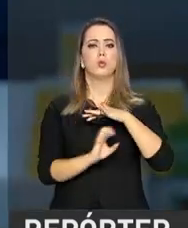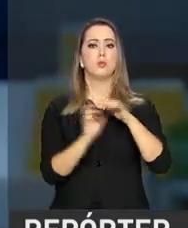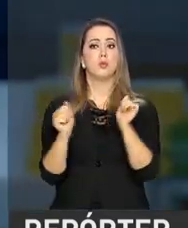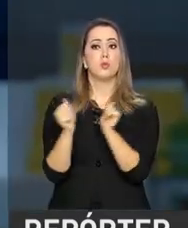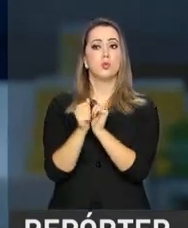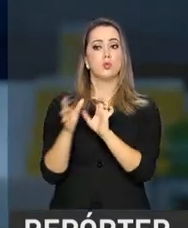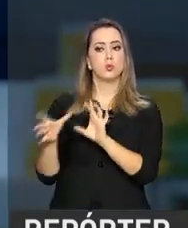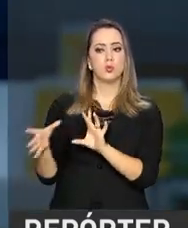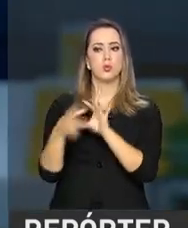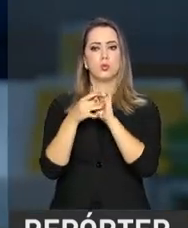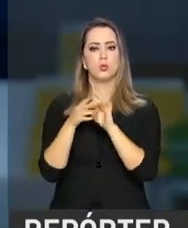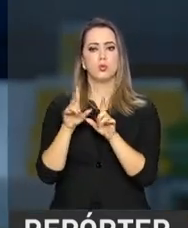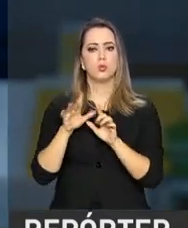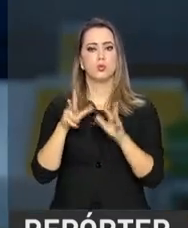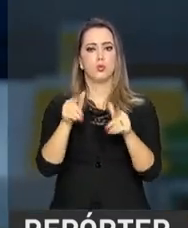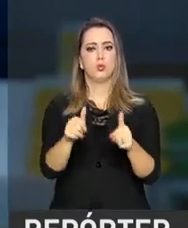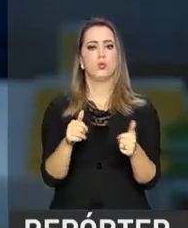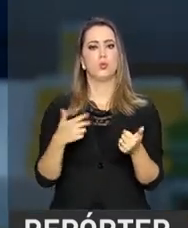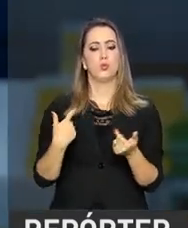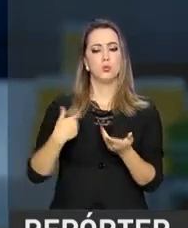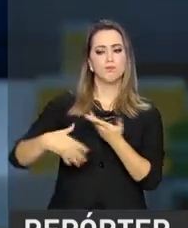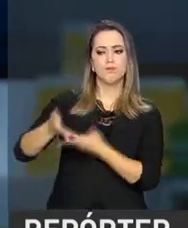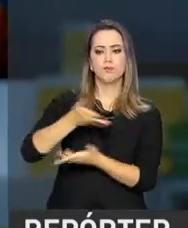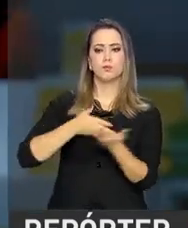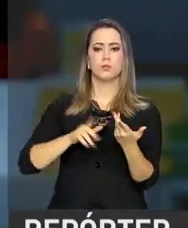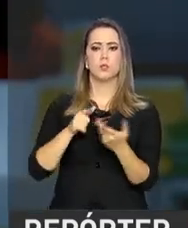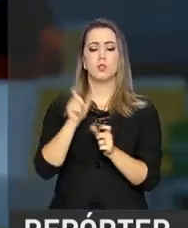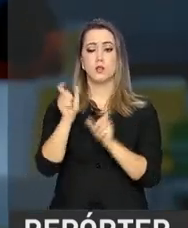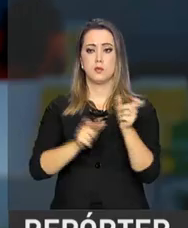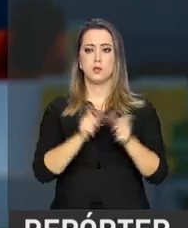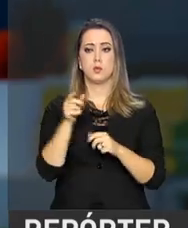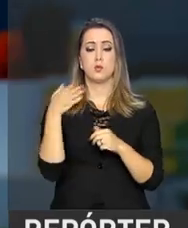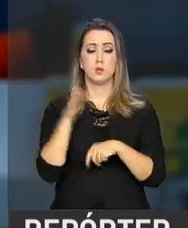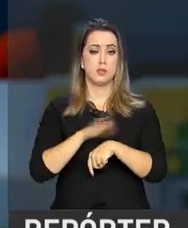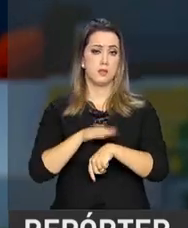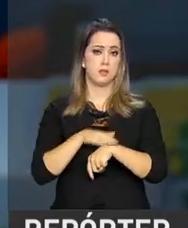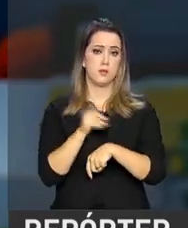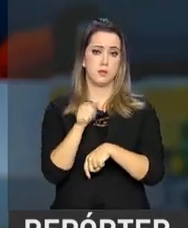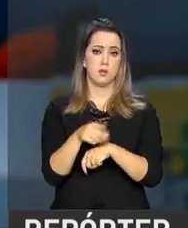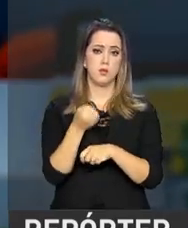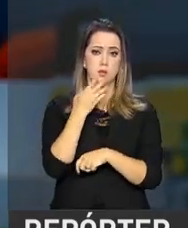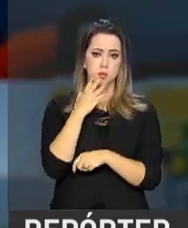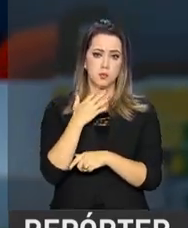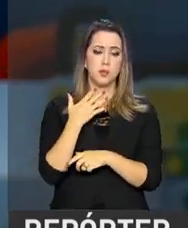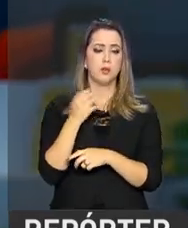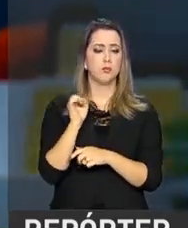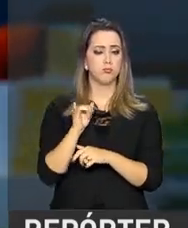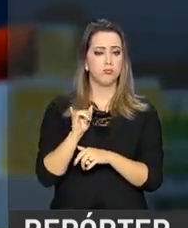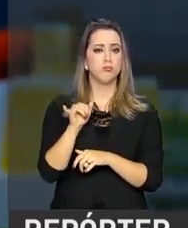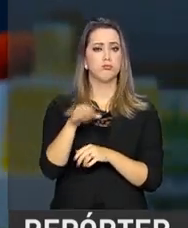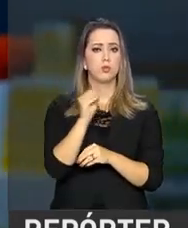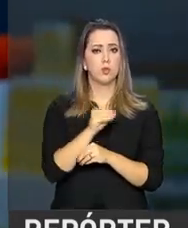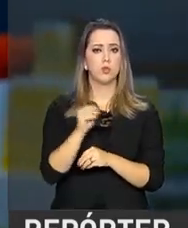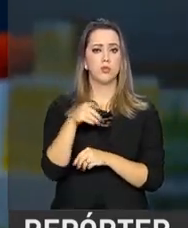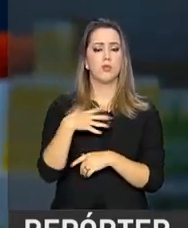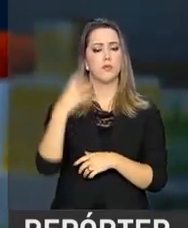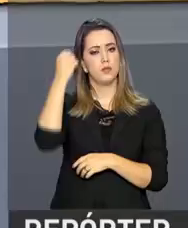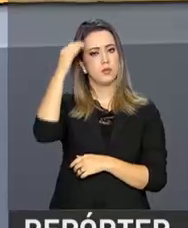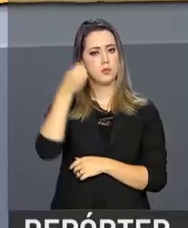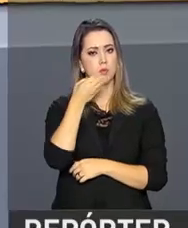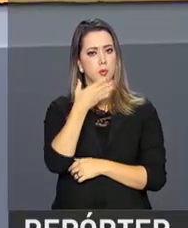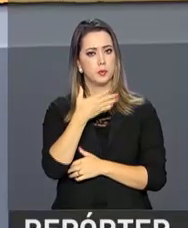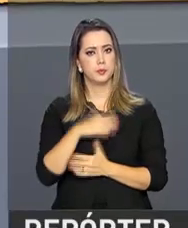está uma operação de todos os envolvidos para que os passageiros, nesse período, sejam muito bem atendidos e tenham uma viagem muito